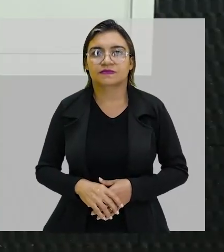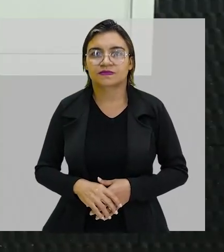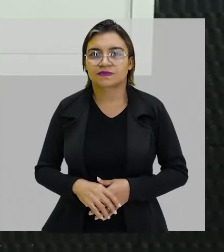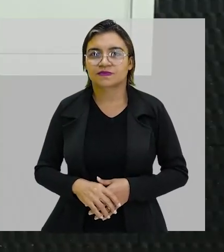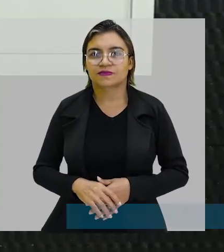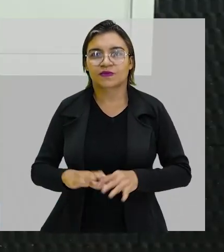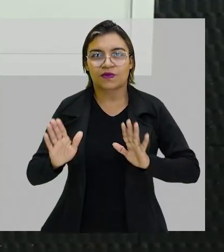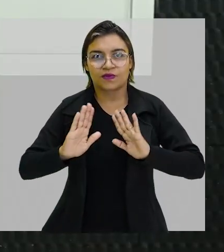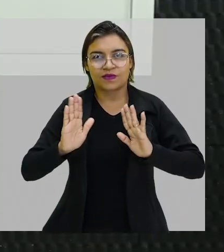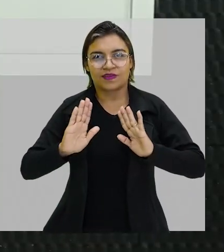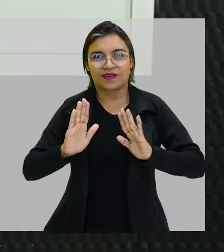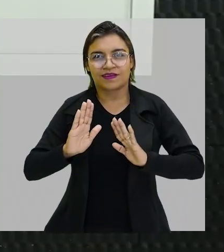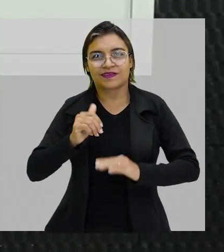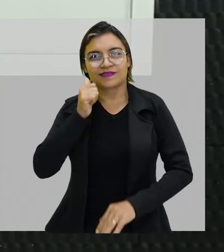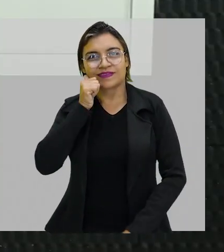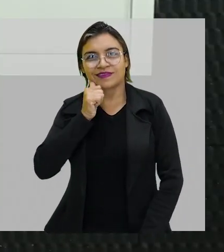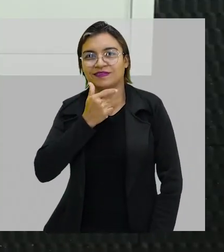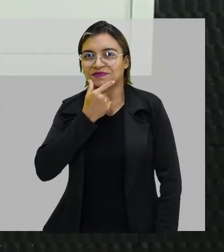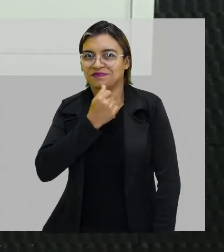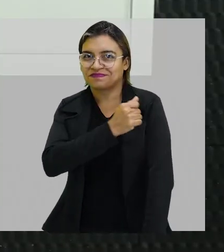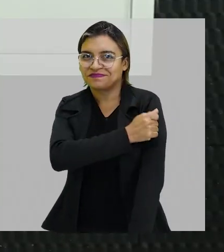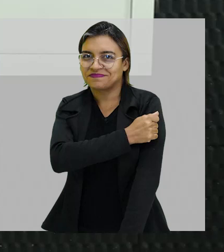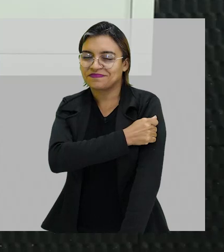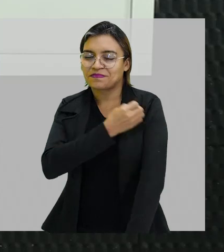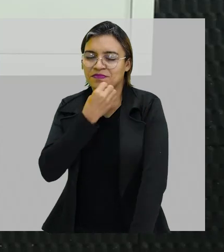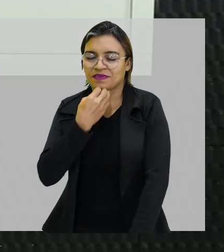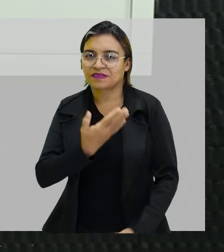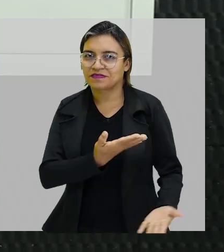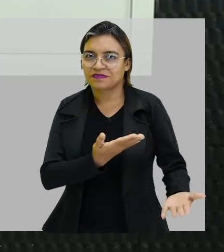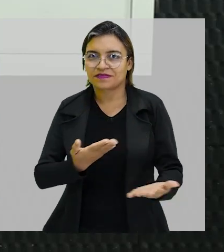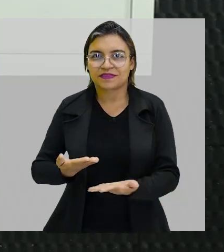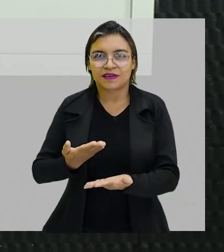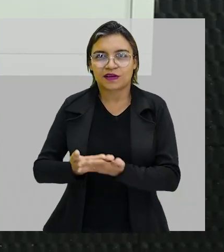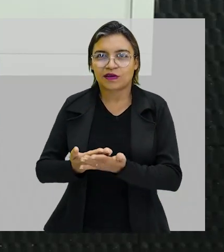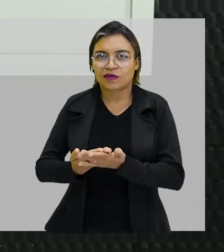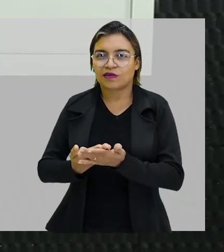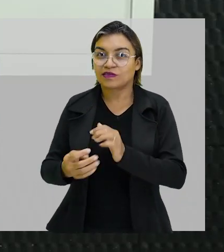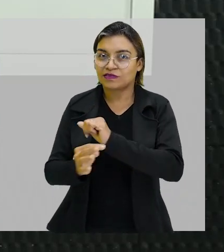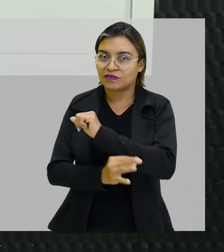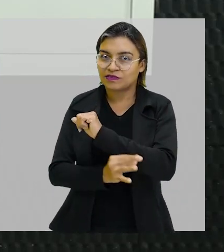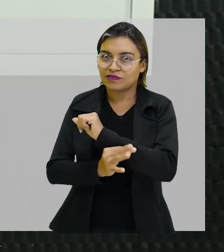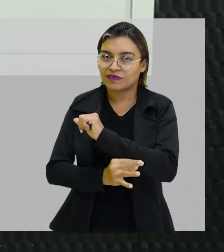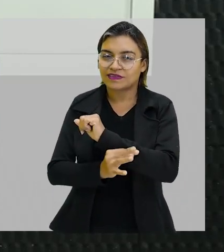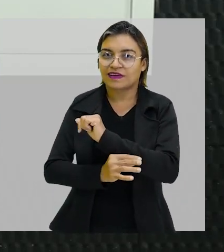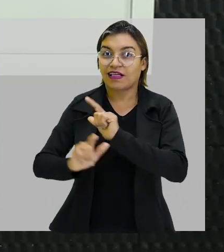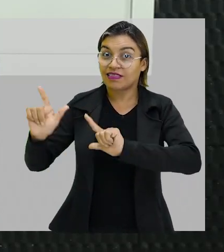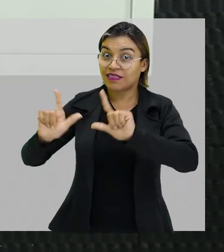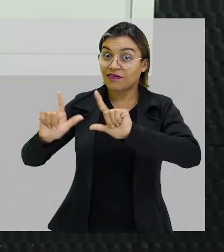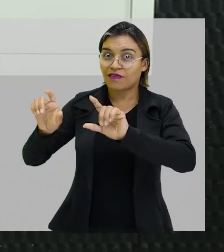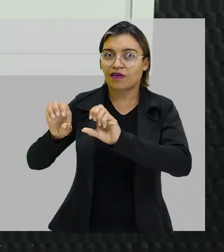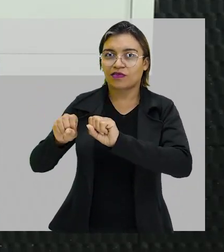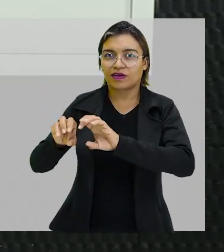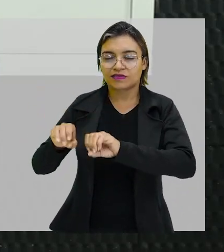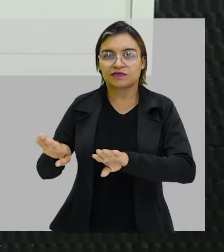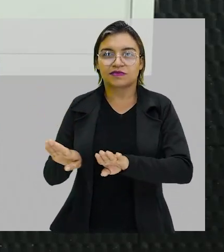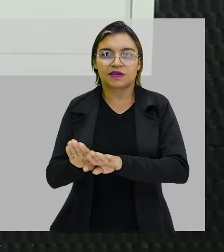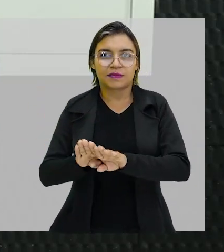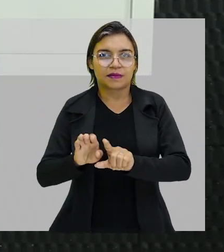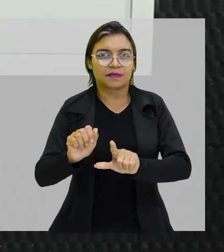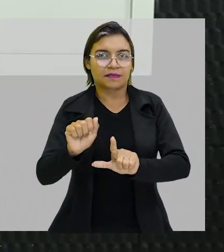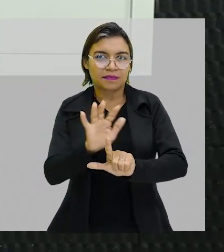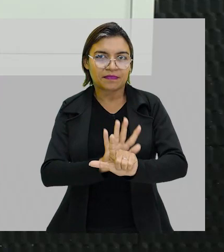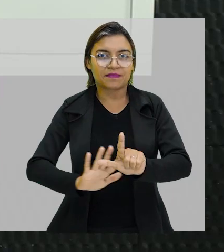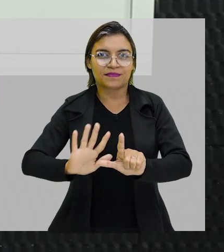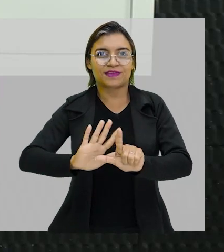Olá, aluna. Olá, aluno. Seja bem-vindo a mais uma aula de Física aqui pela TV Educação e também pela plataforma Gonçalves Dias.